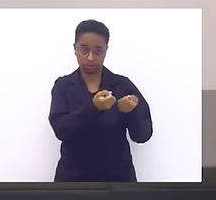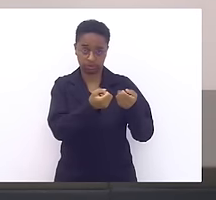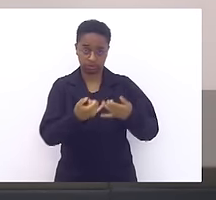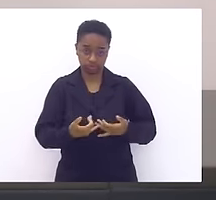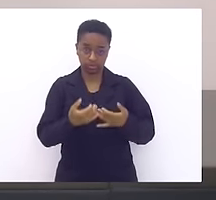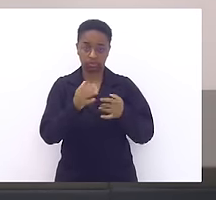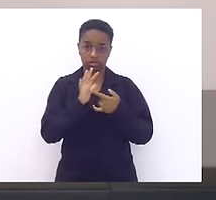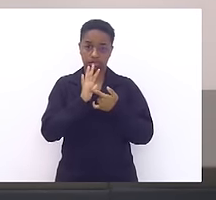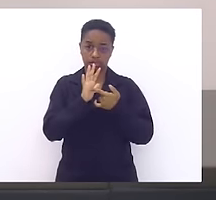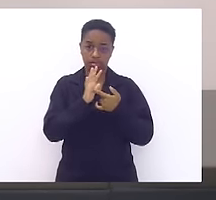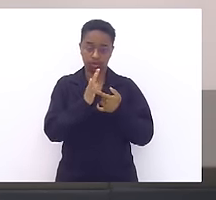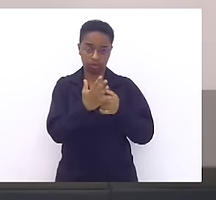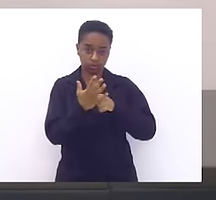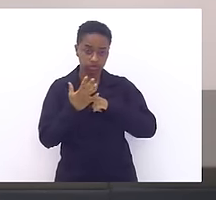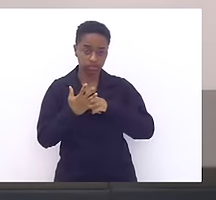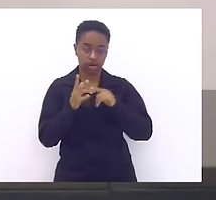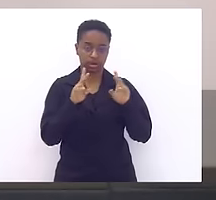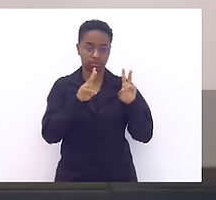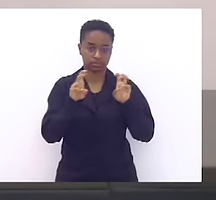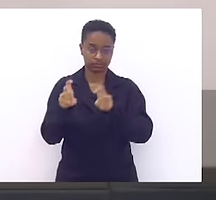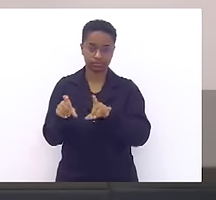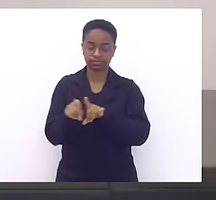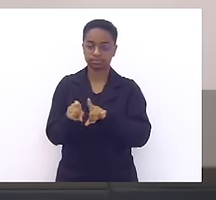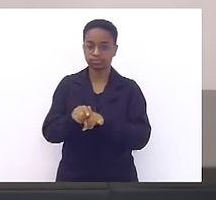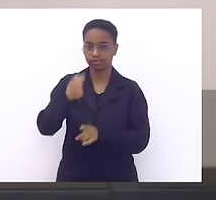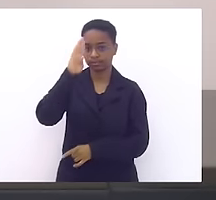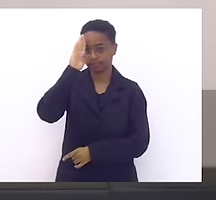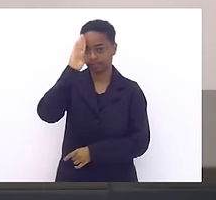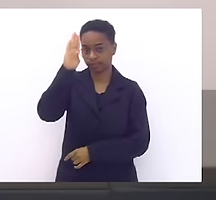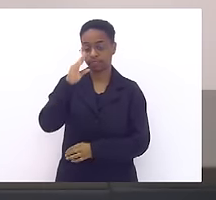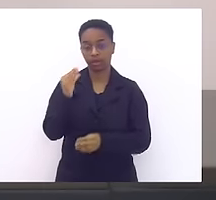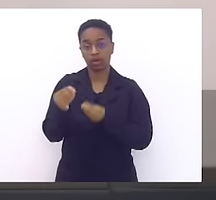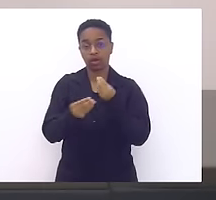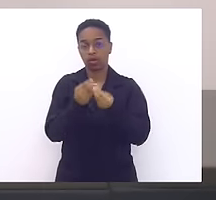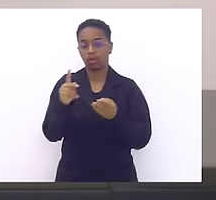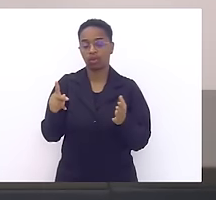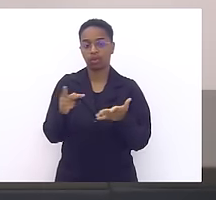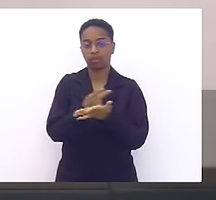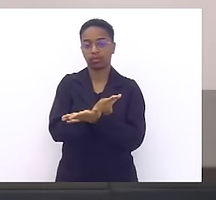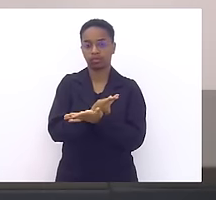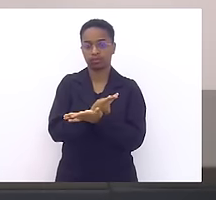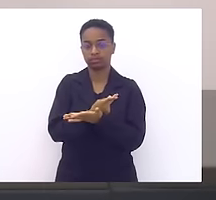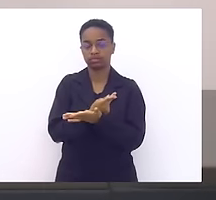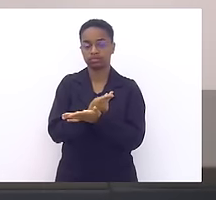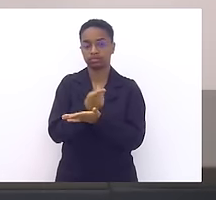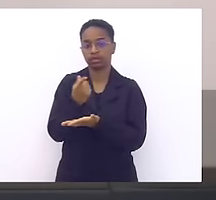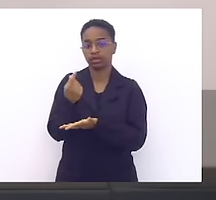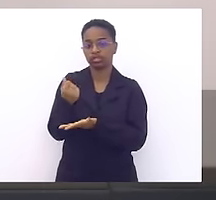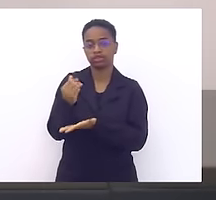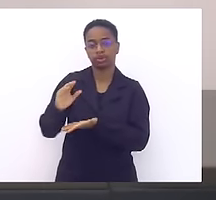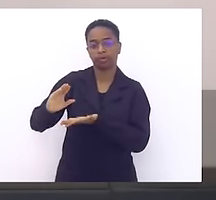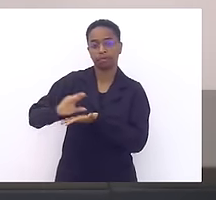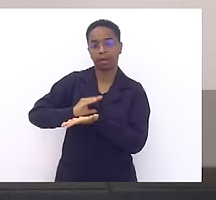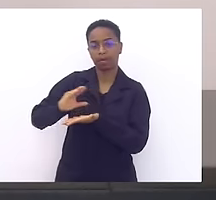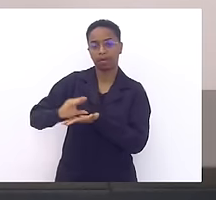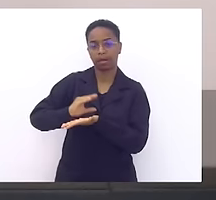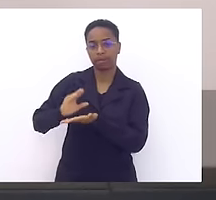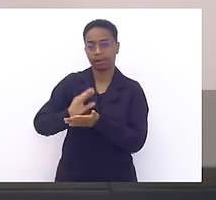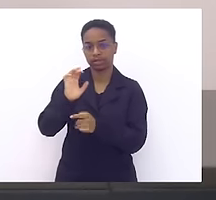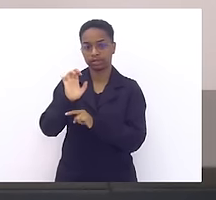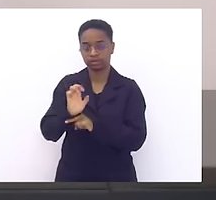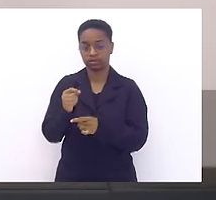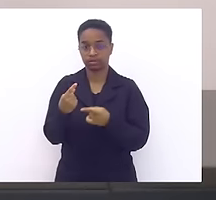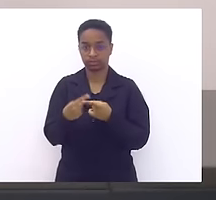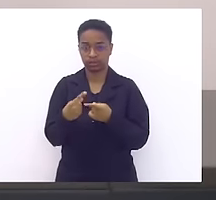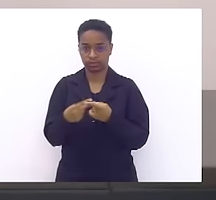essa questão específica e principalmente como se aí a arrecadação para o estado uma vez